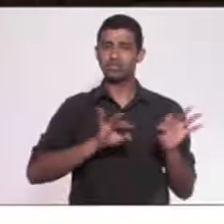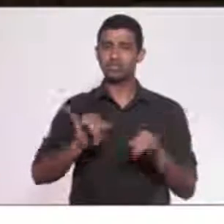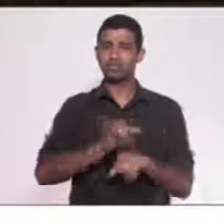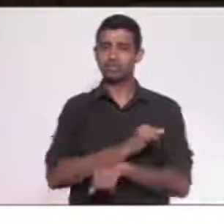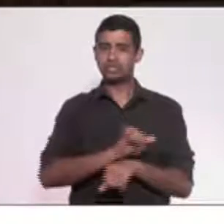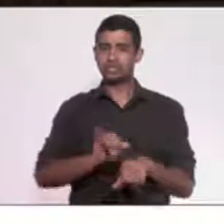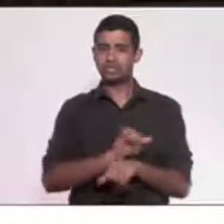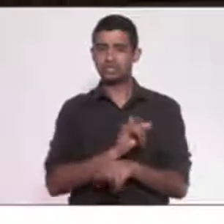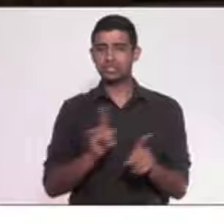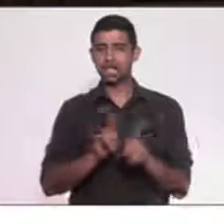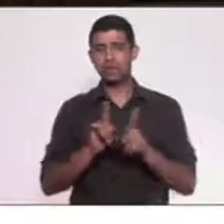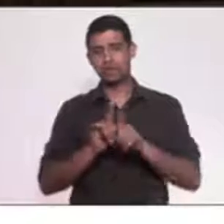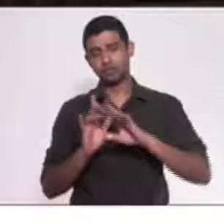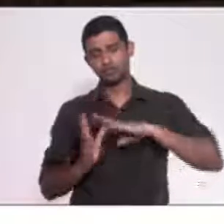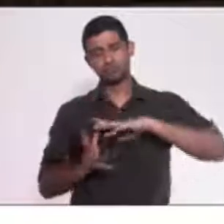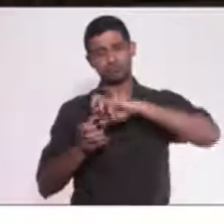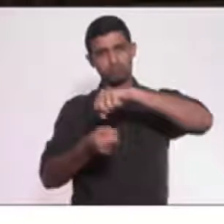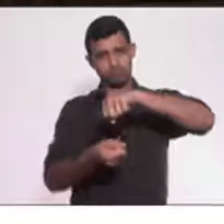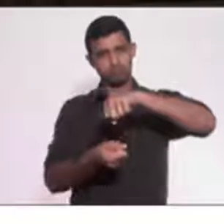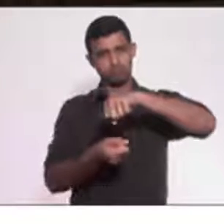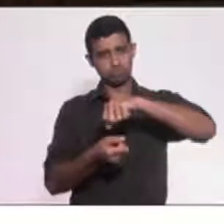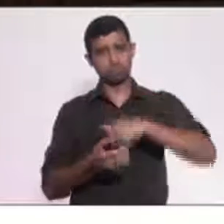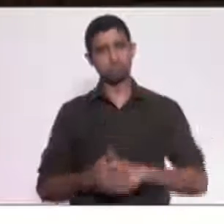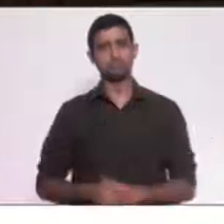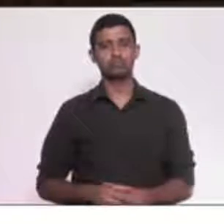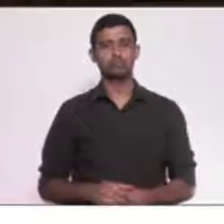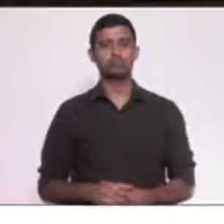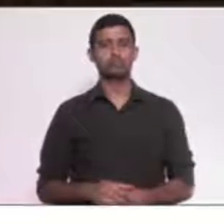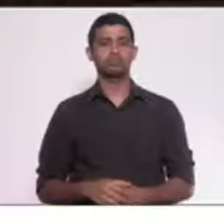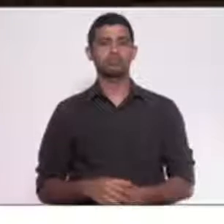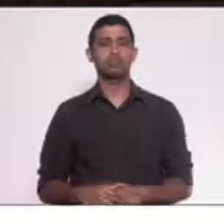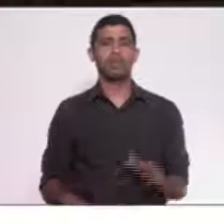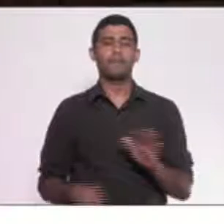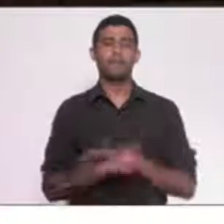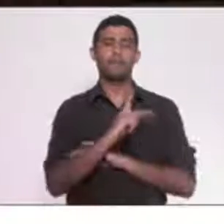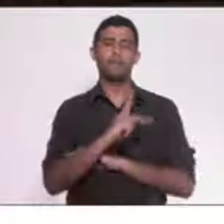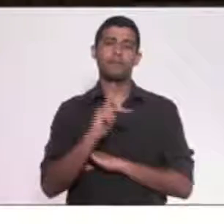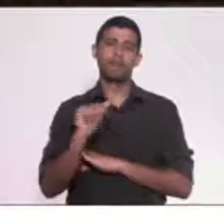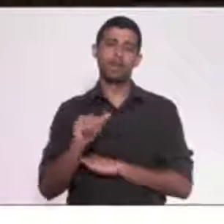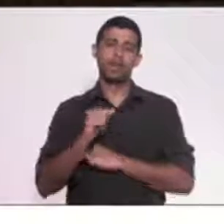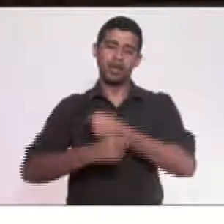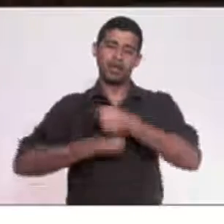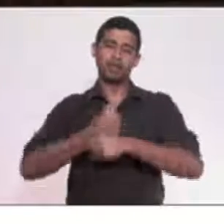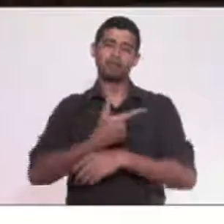dê sustentação, fundamento, dê régua e compasso para o PPA 2020-2023.